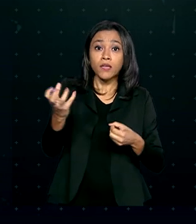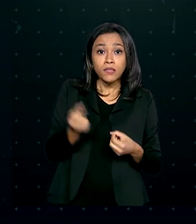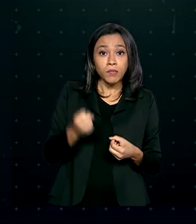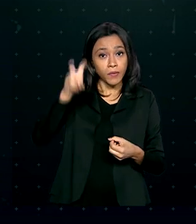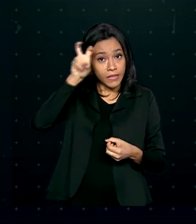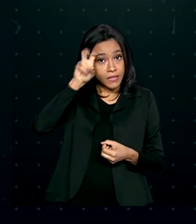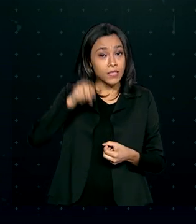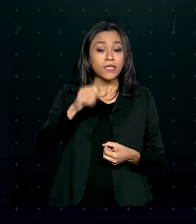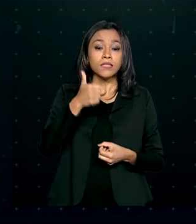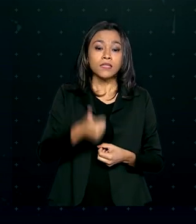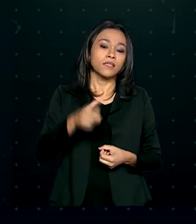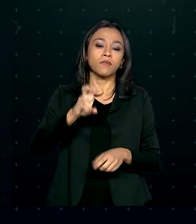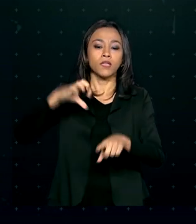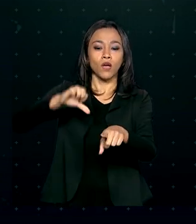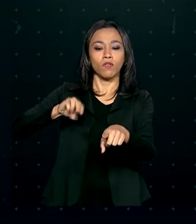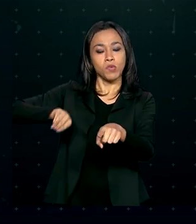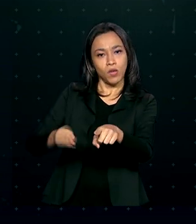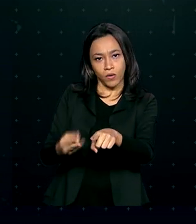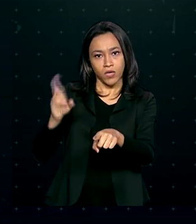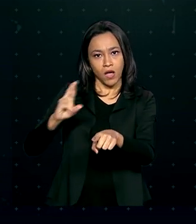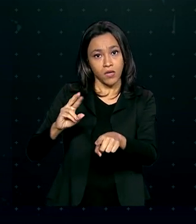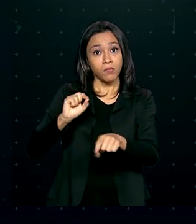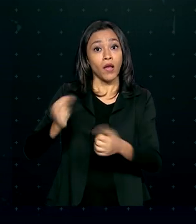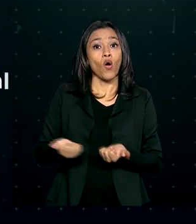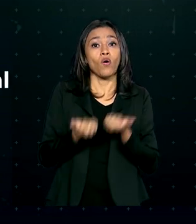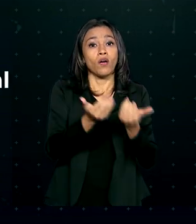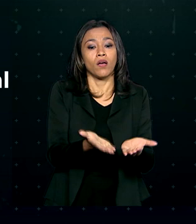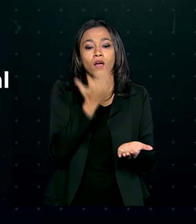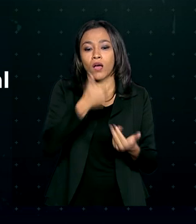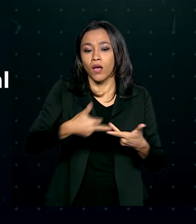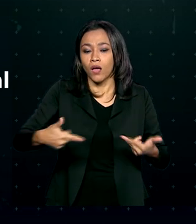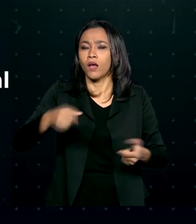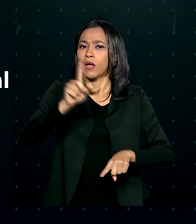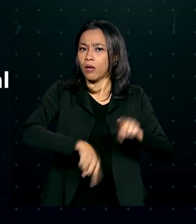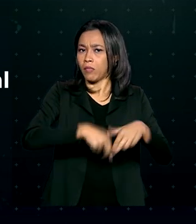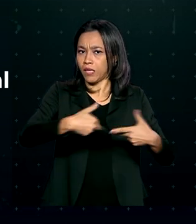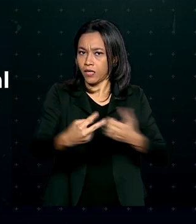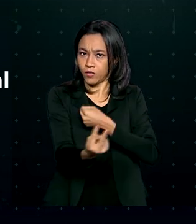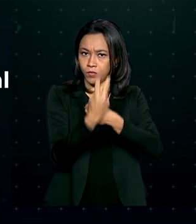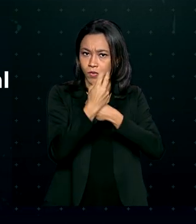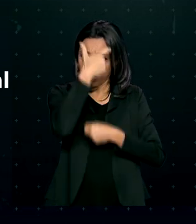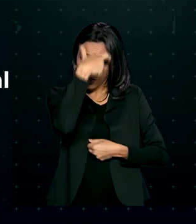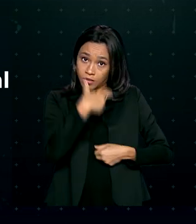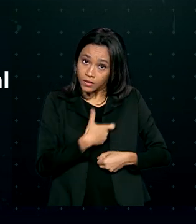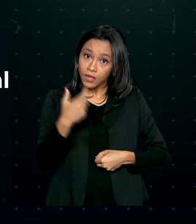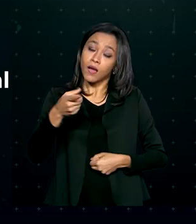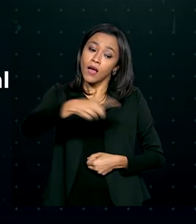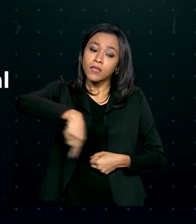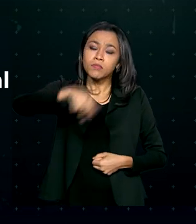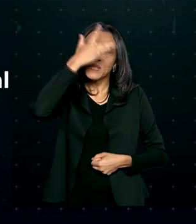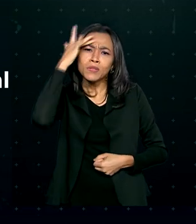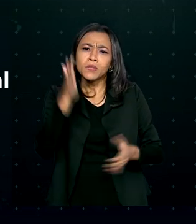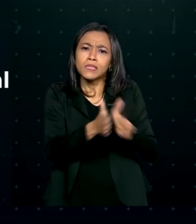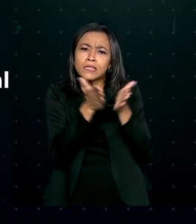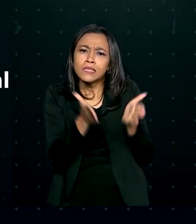159 milhões de reais para oferecer alimentação e equipamentos de proteção individual a populações vulneráveis,